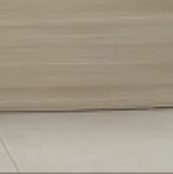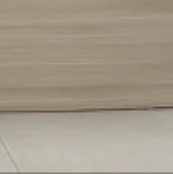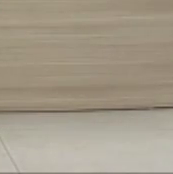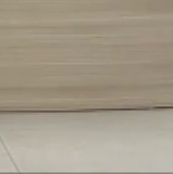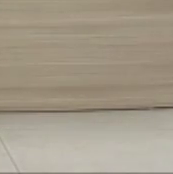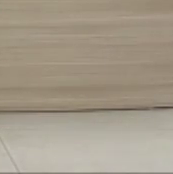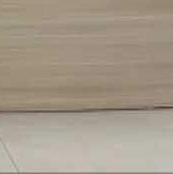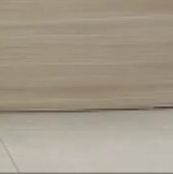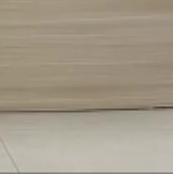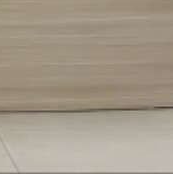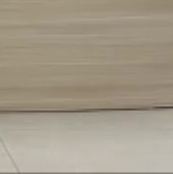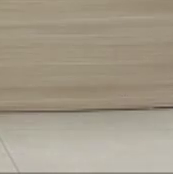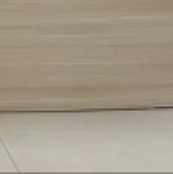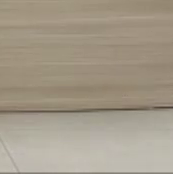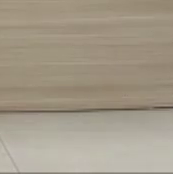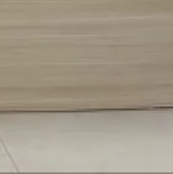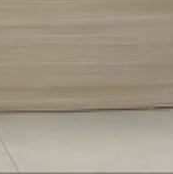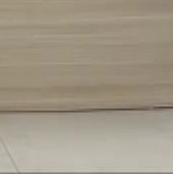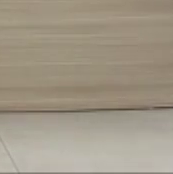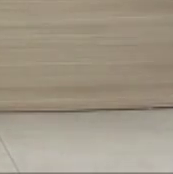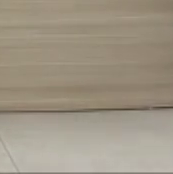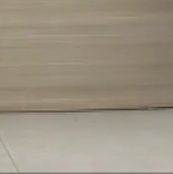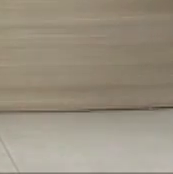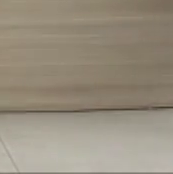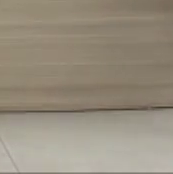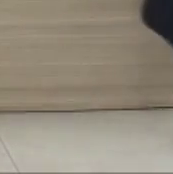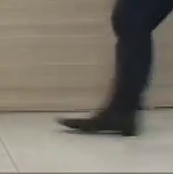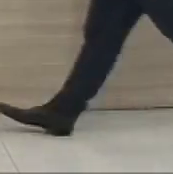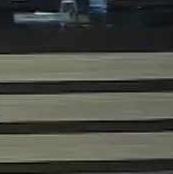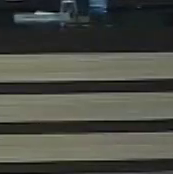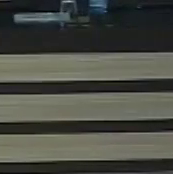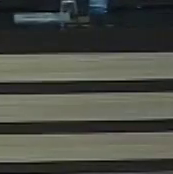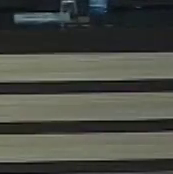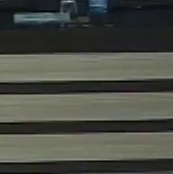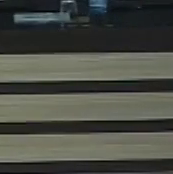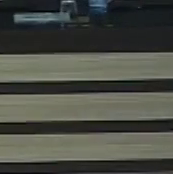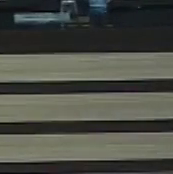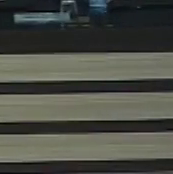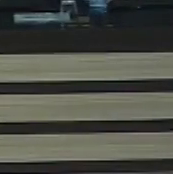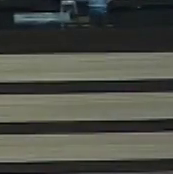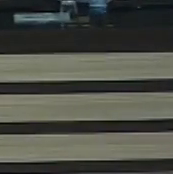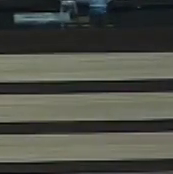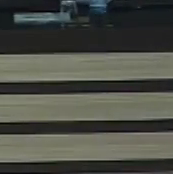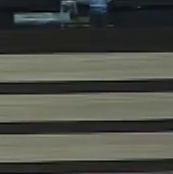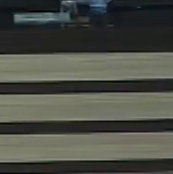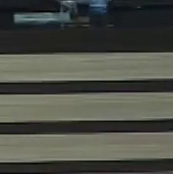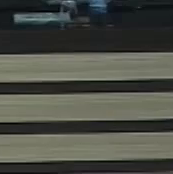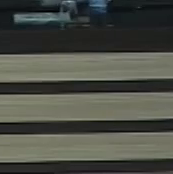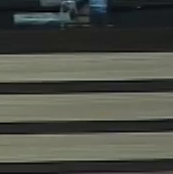Balmante, Neuza Scarpetti da Silva. Muito bem, podemos nos assentar?